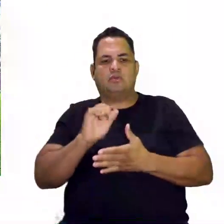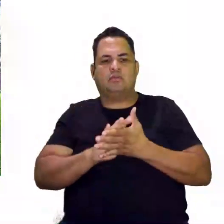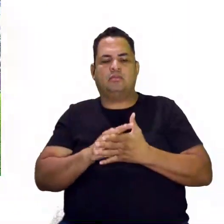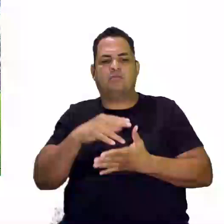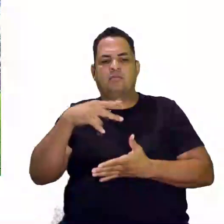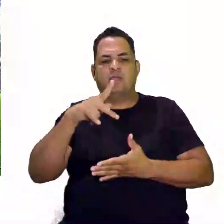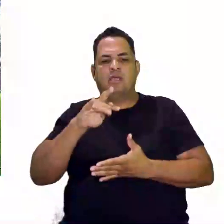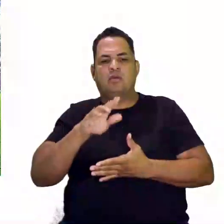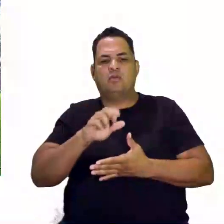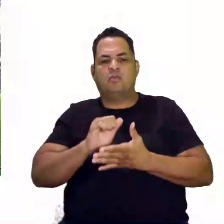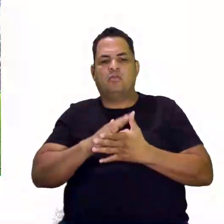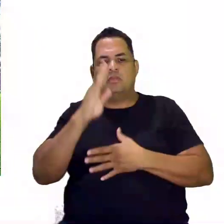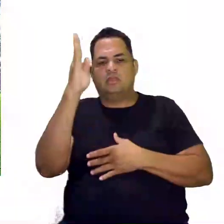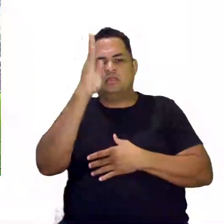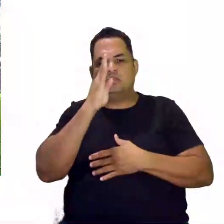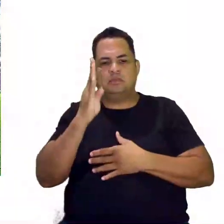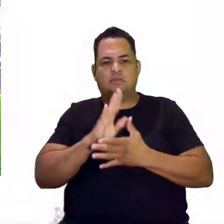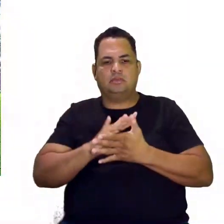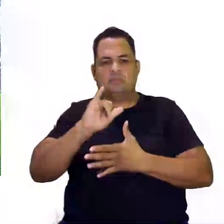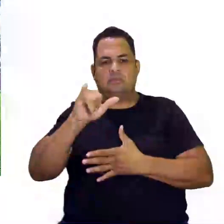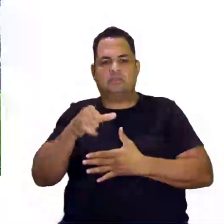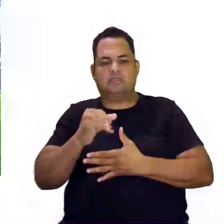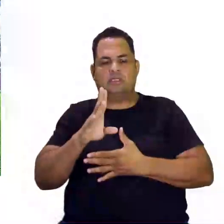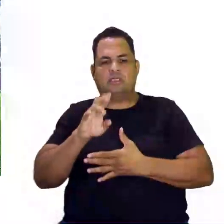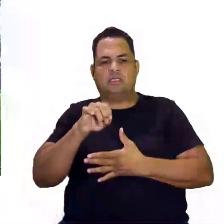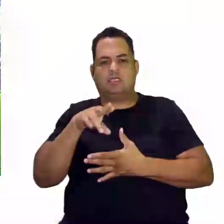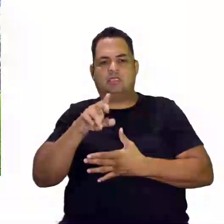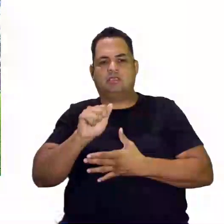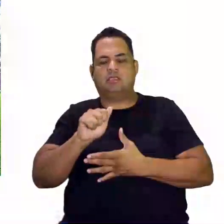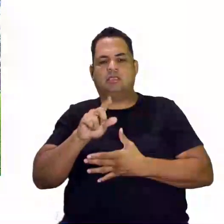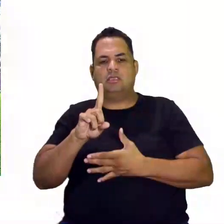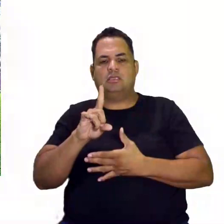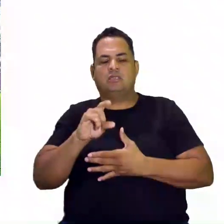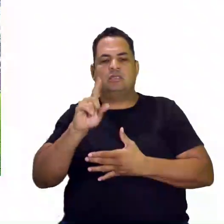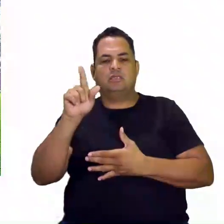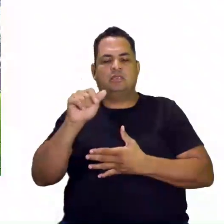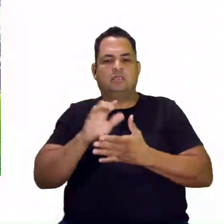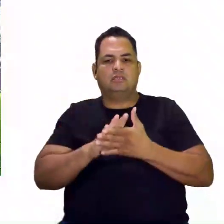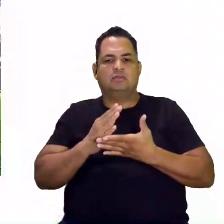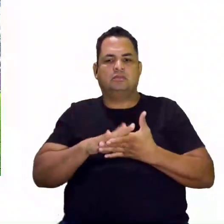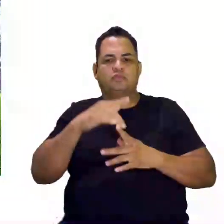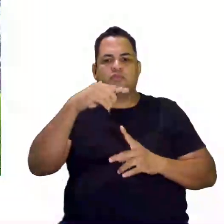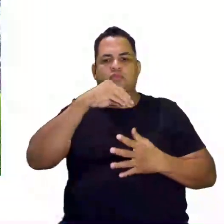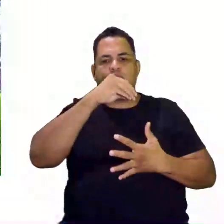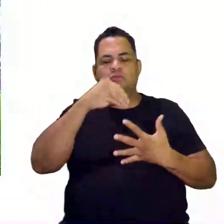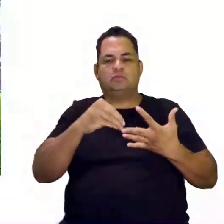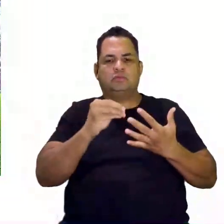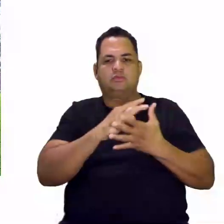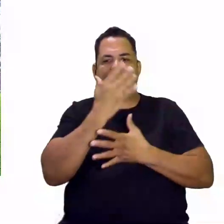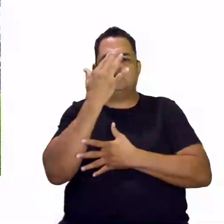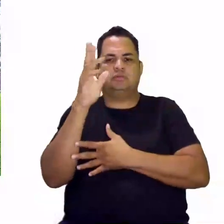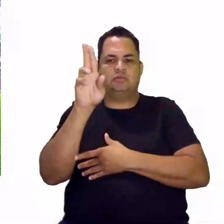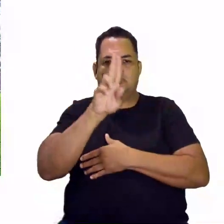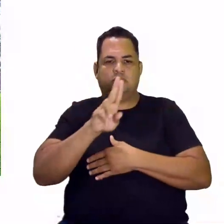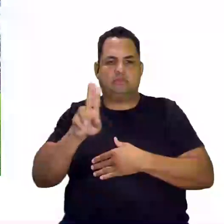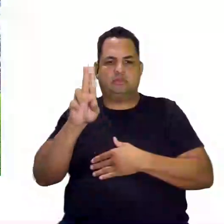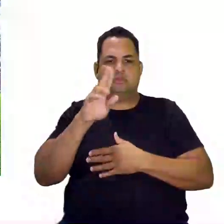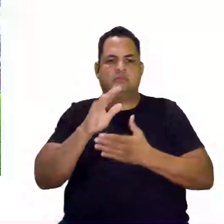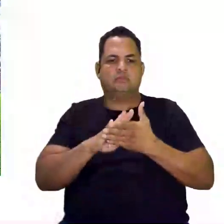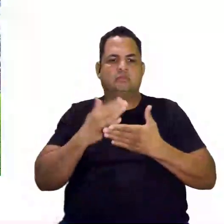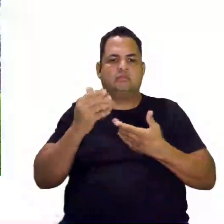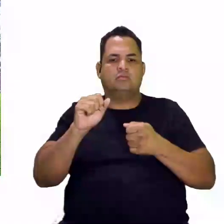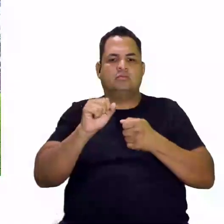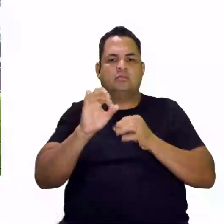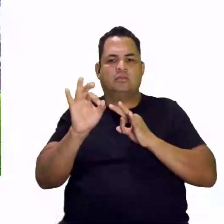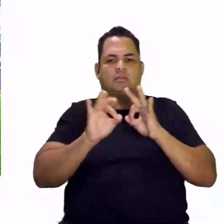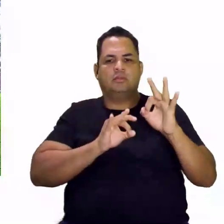mogno, pau-brasil, jacarandá, que são aí espécies de plantas que são utilizadas aí no processo para